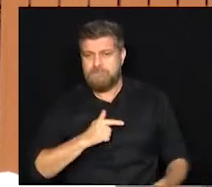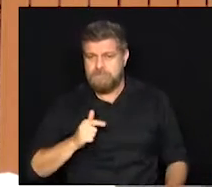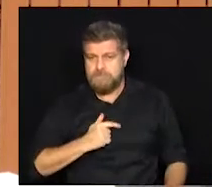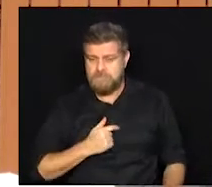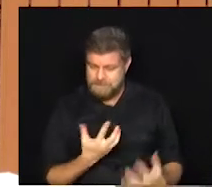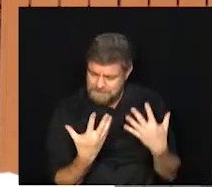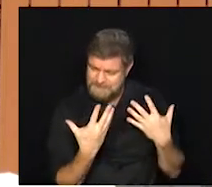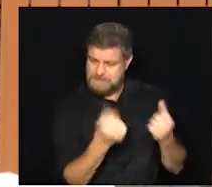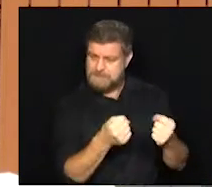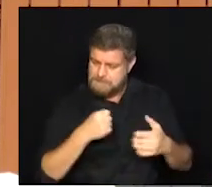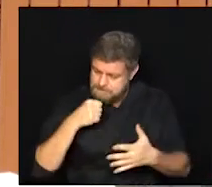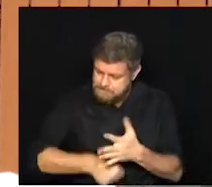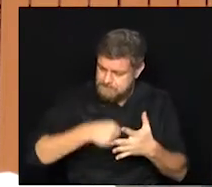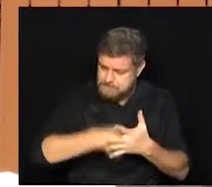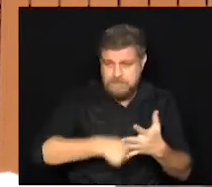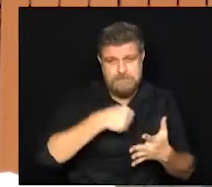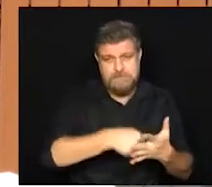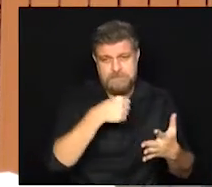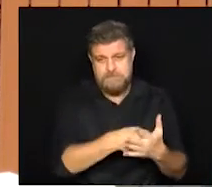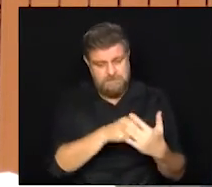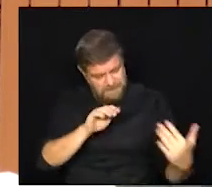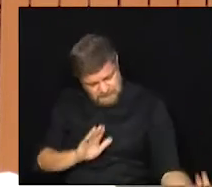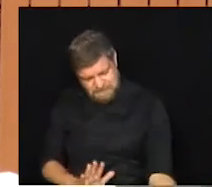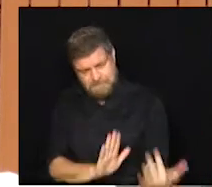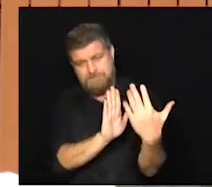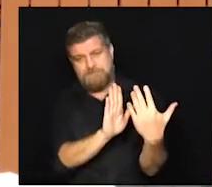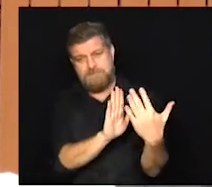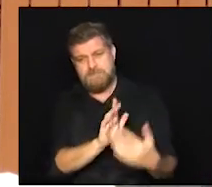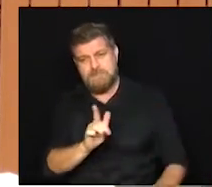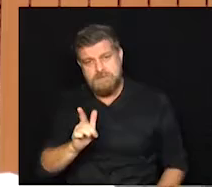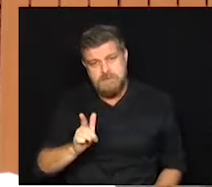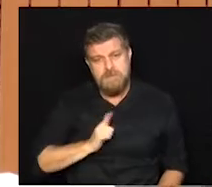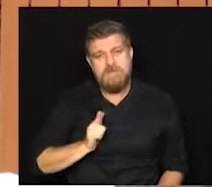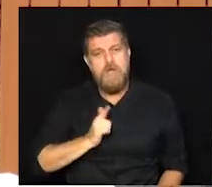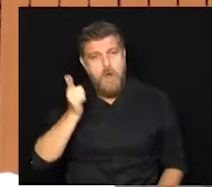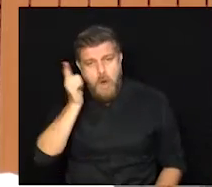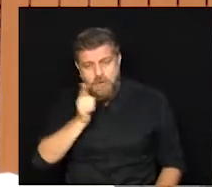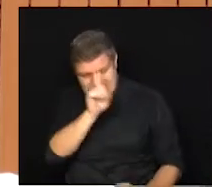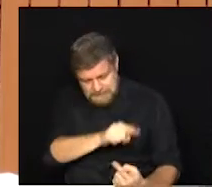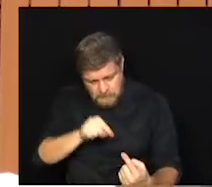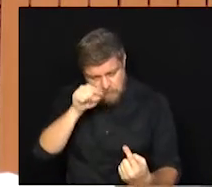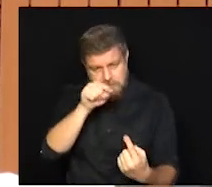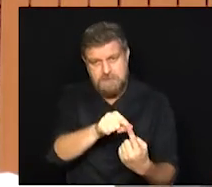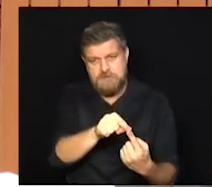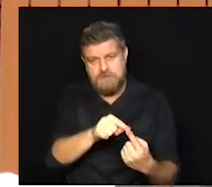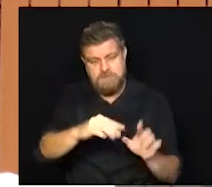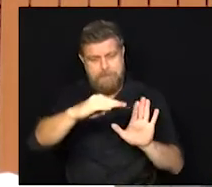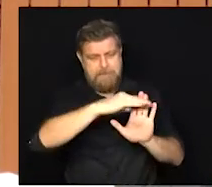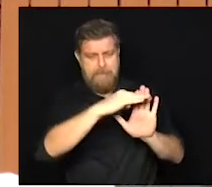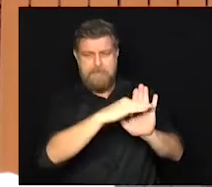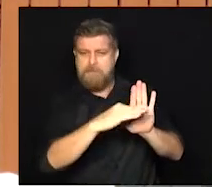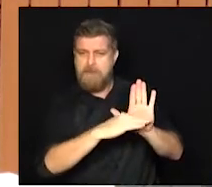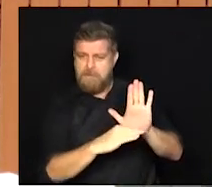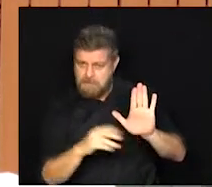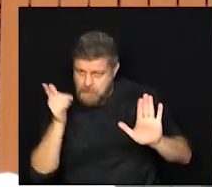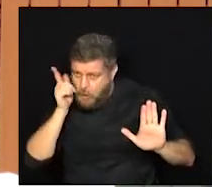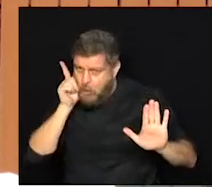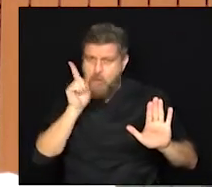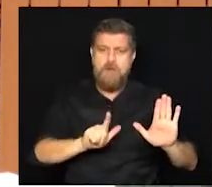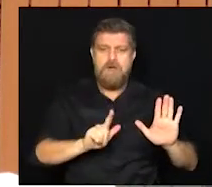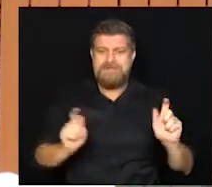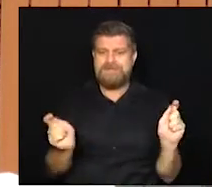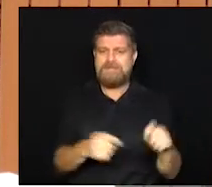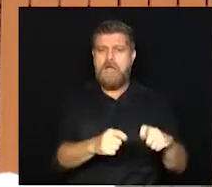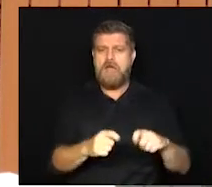causa e que vai realmente, né, vamos buscar e traçar nossos objetivos e metas, tá? Você acredita,